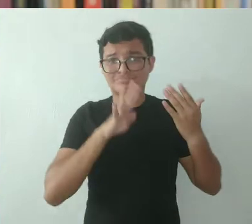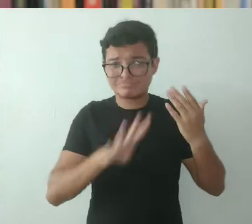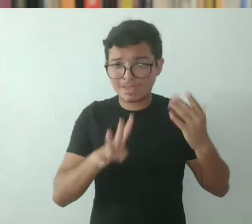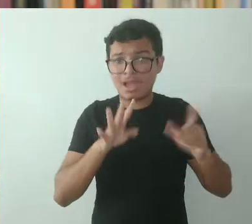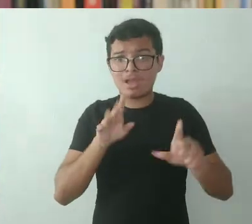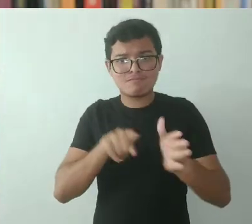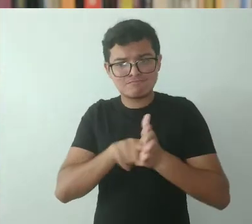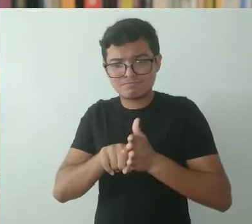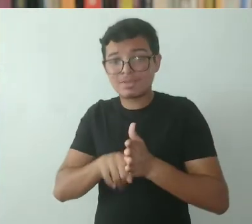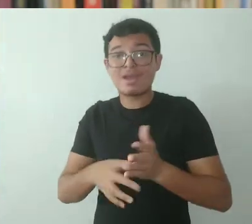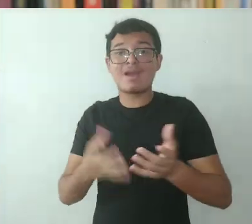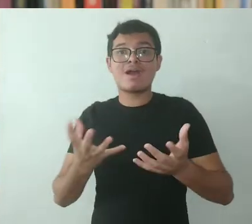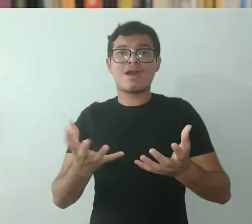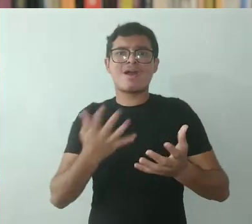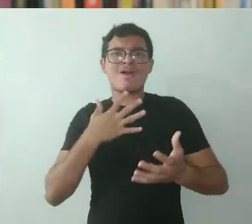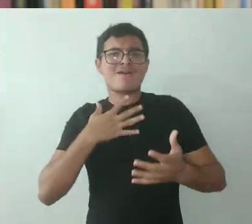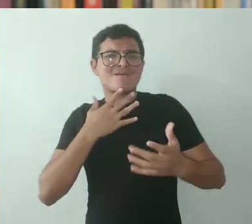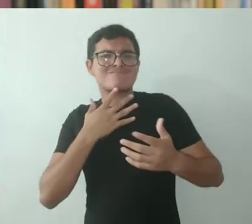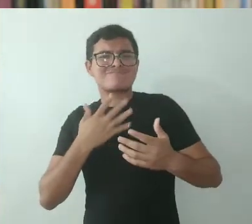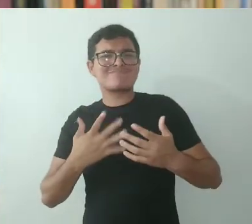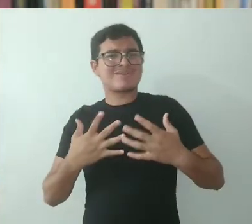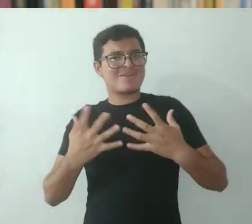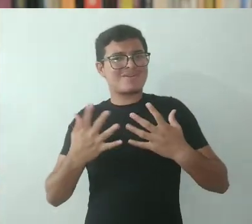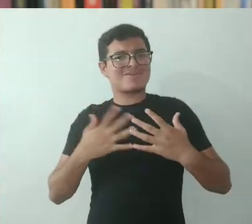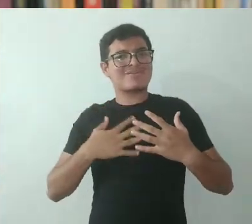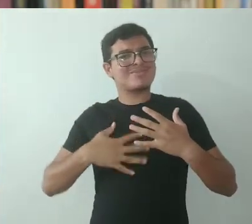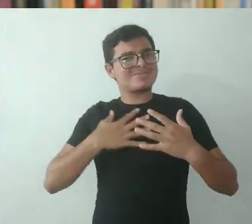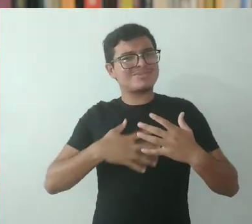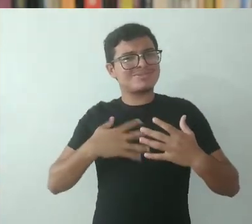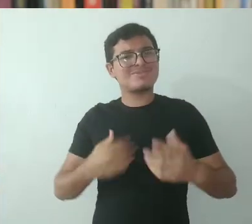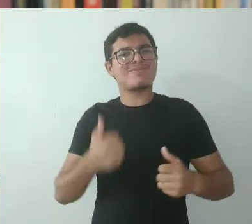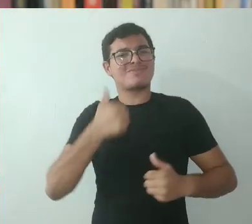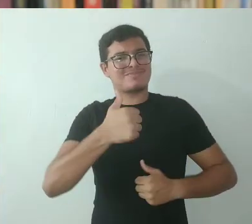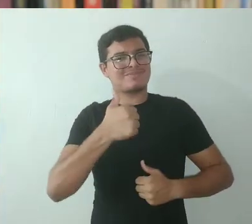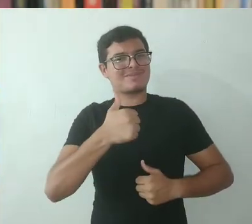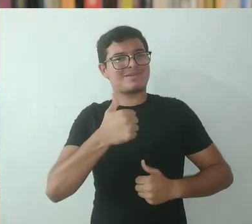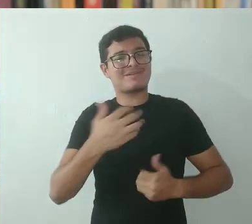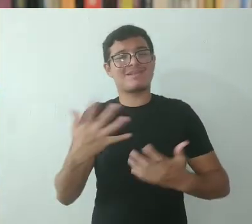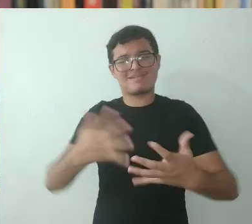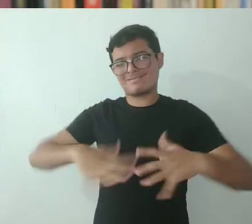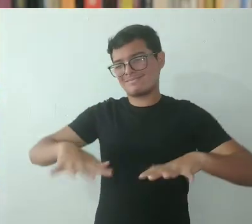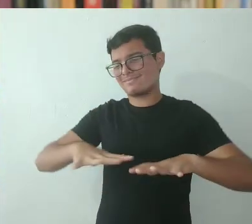gostou, dá um like e se inscreve aqui no canal que ainda vamos ter mais muitos vídeos.